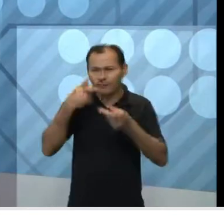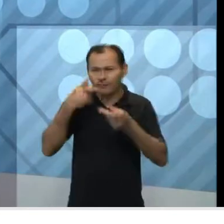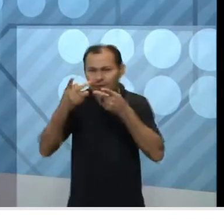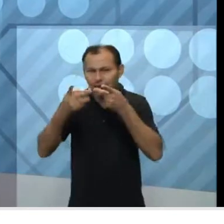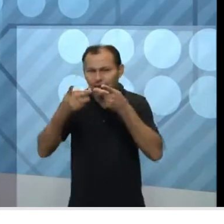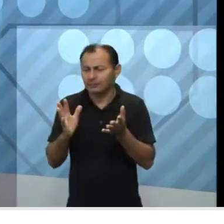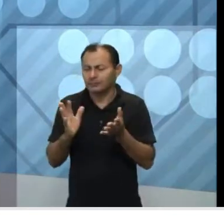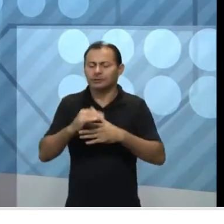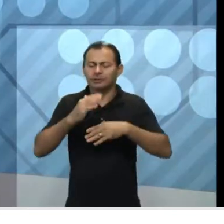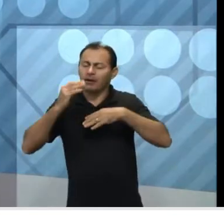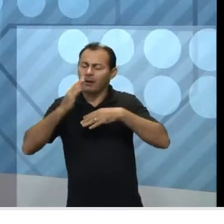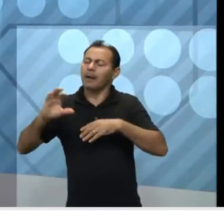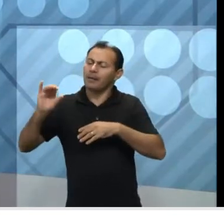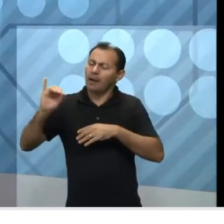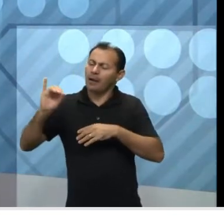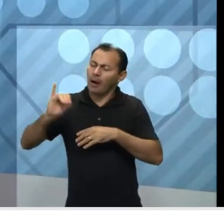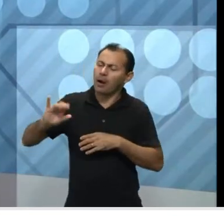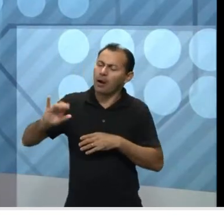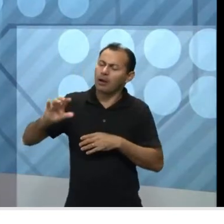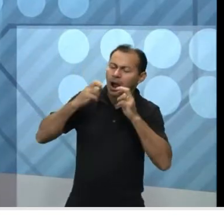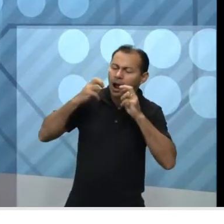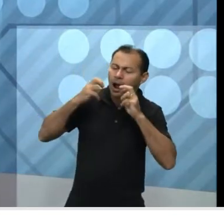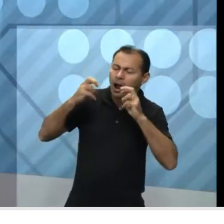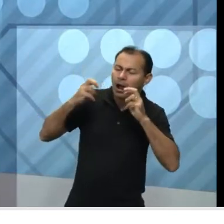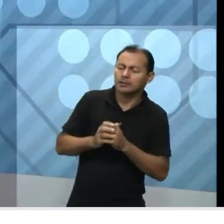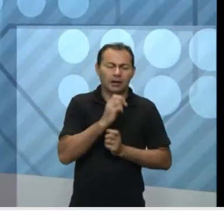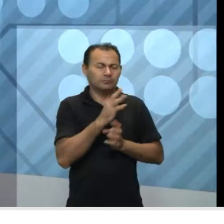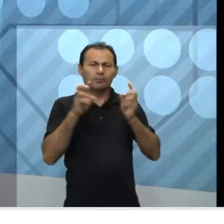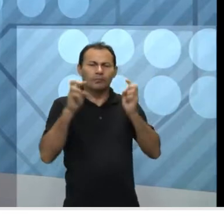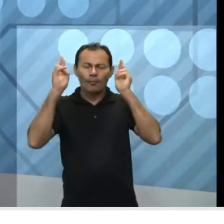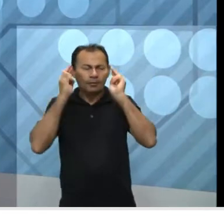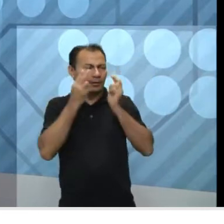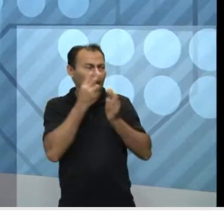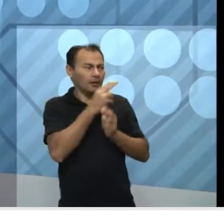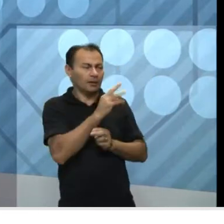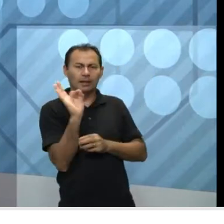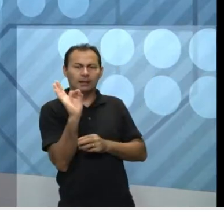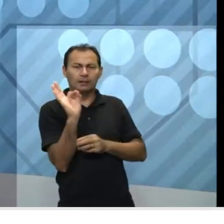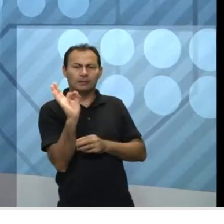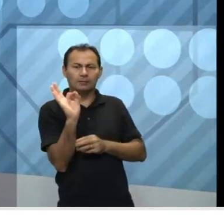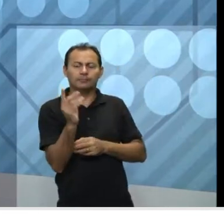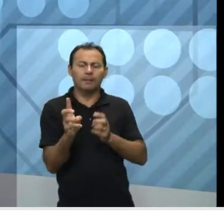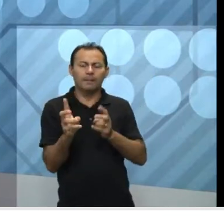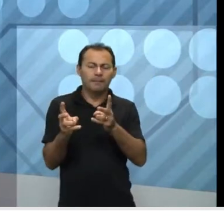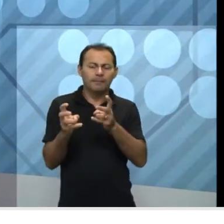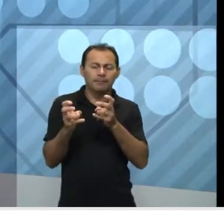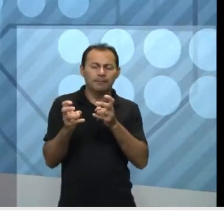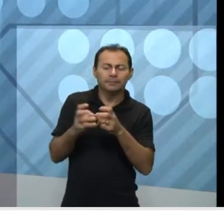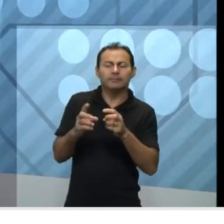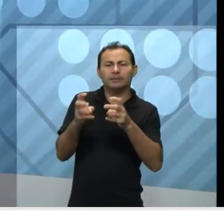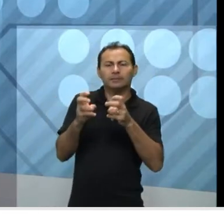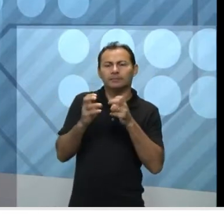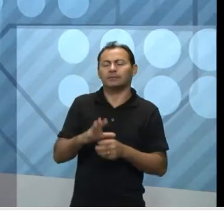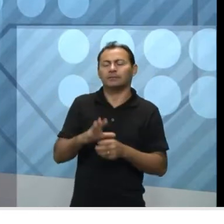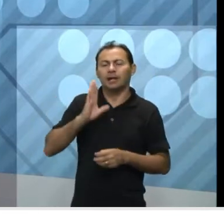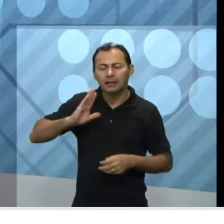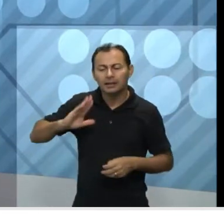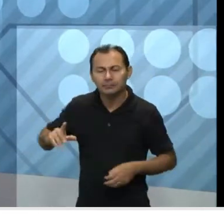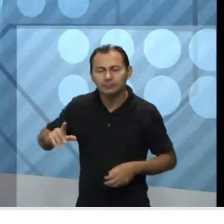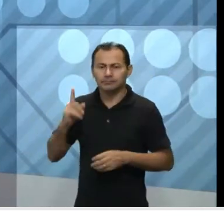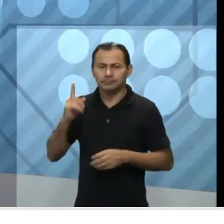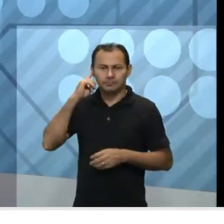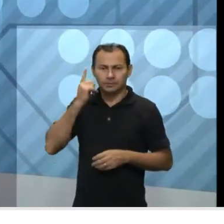criança não respondia. E aí que, observando, percebiam que a criança tinha perda auditiva, ela não